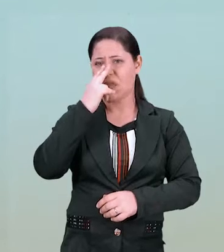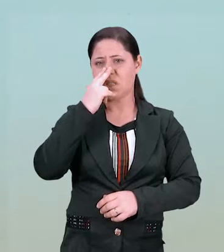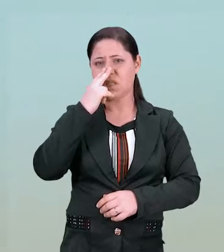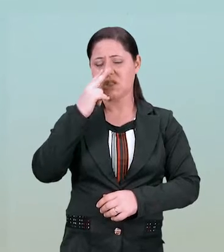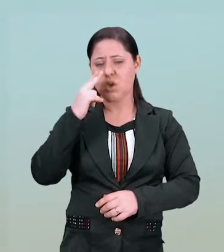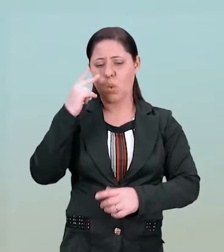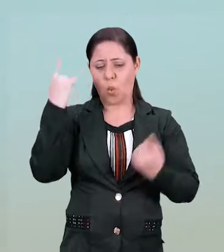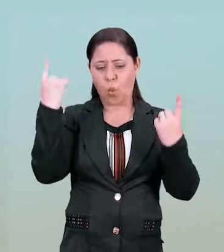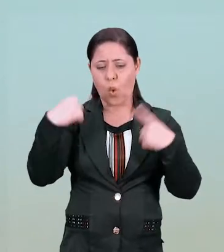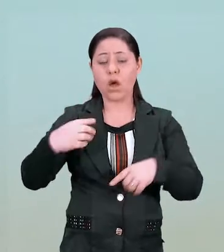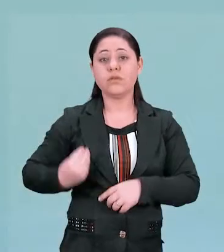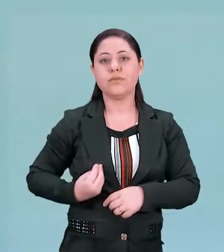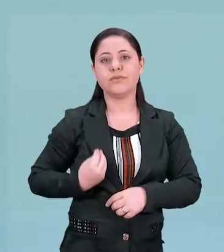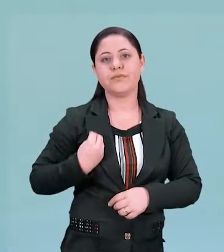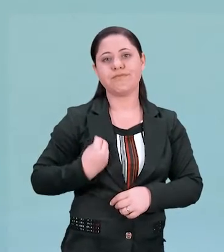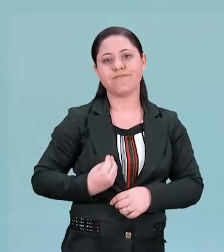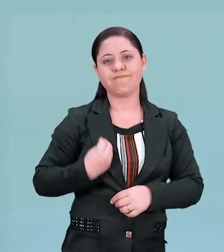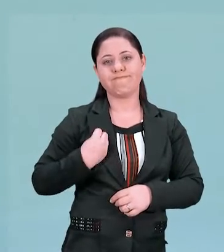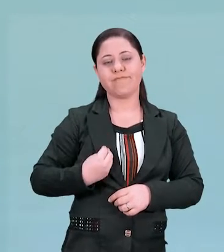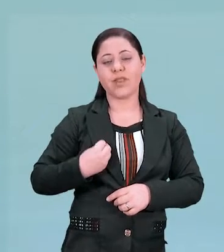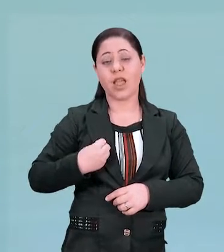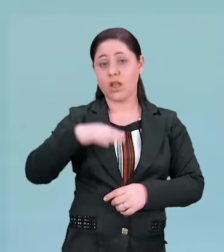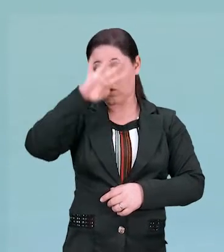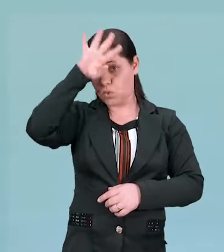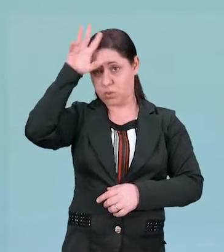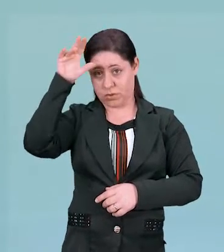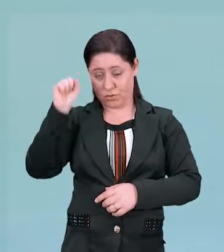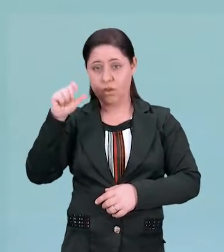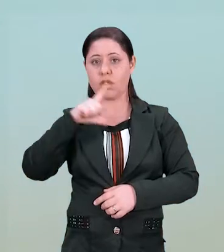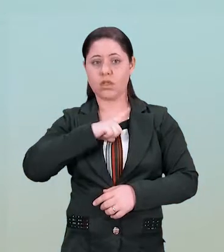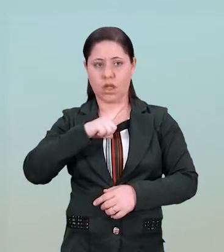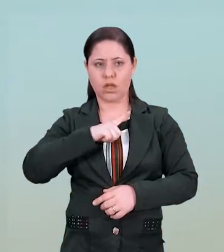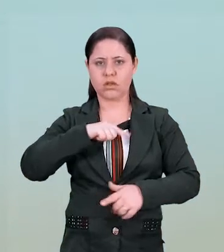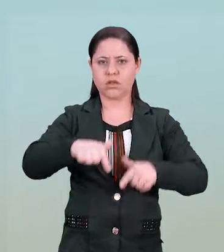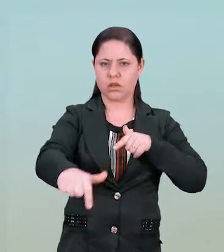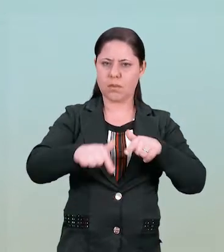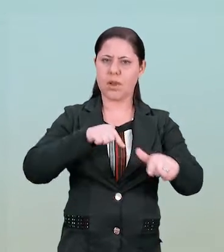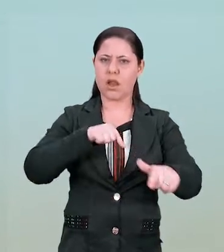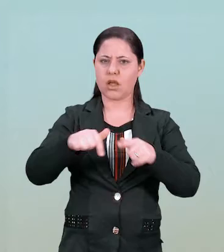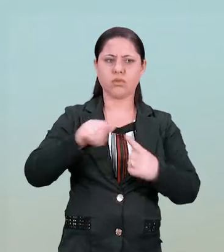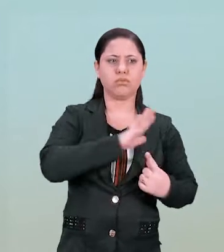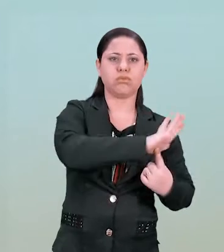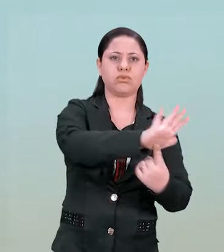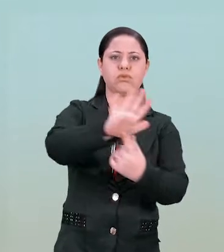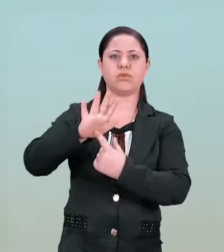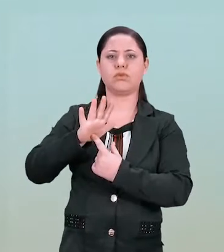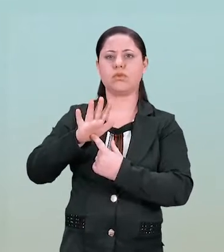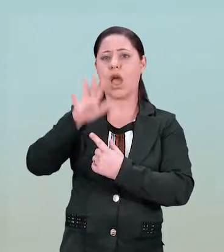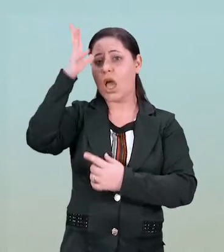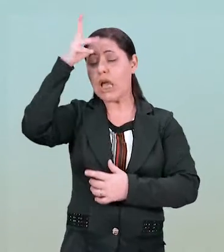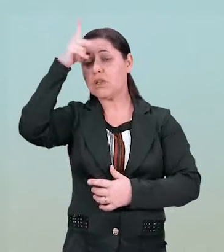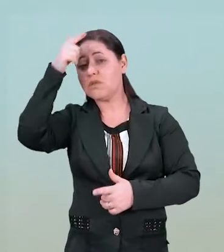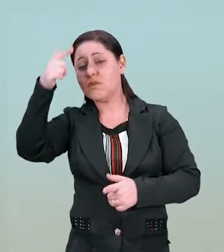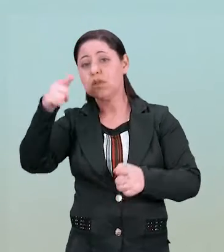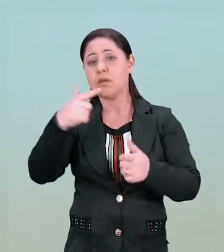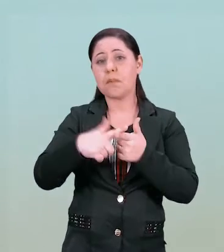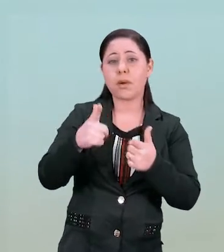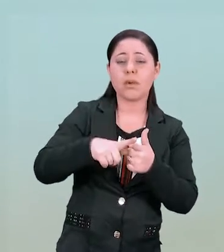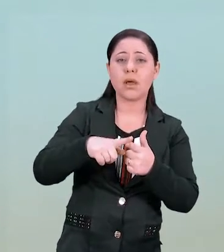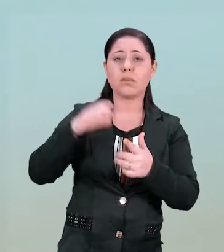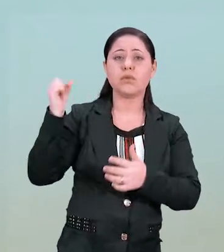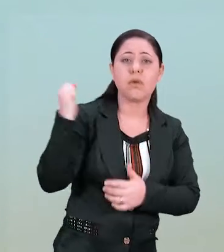valoroso, a vida. E o Mato Grosso do Sul tem trabalhado e se destacado, não só na resolução de homicídios, mas também